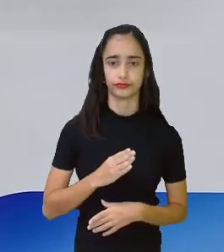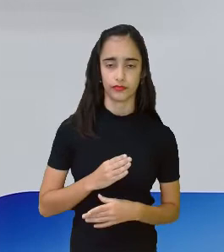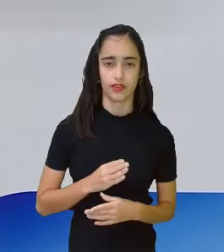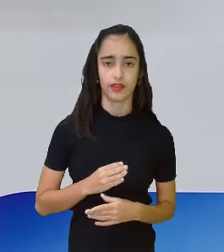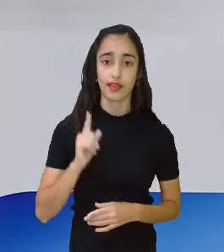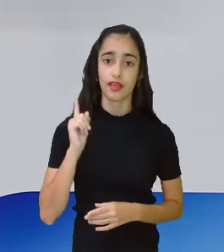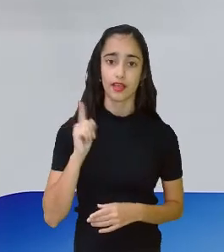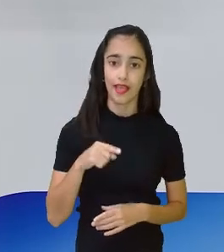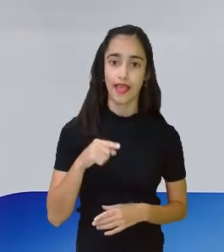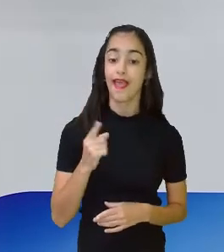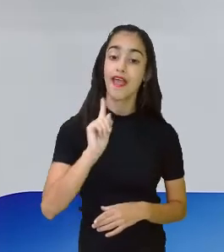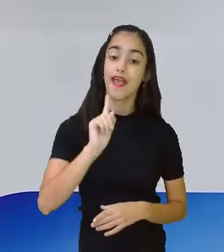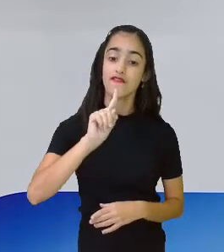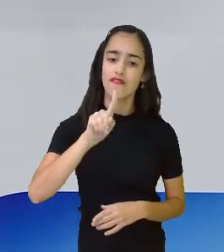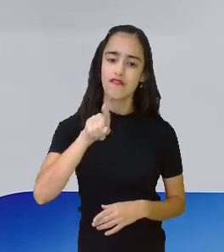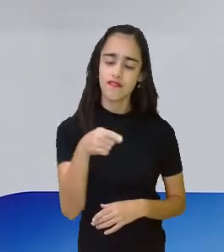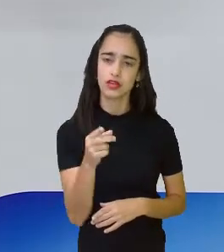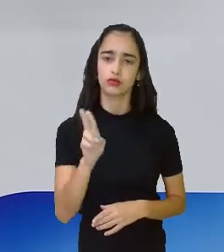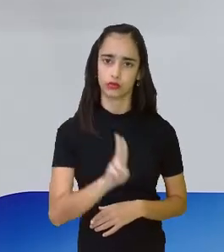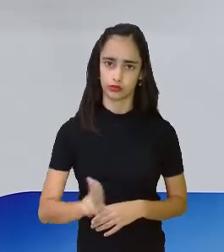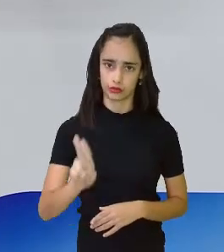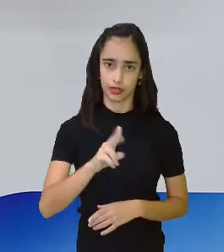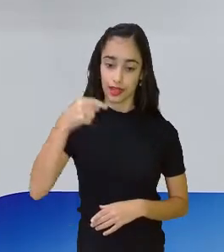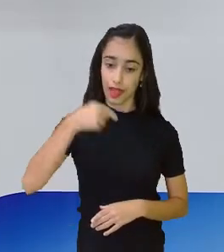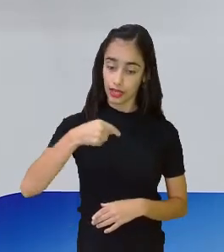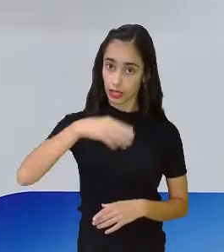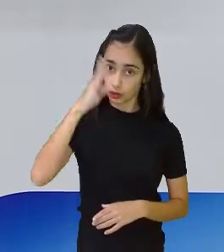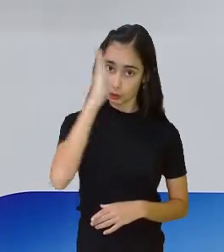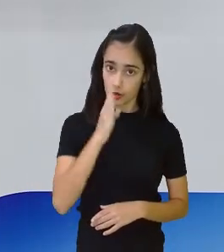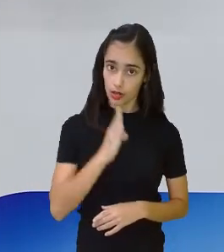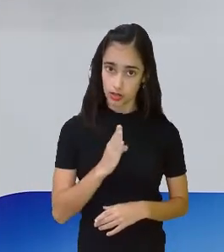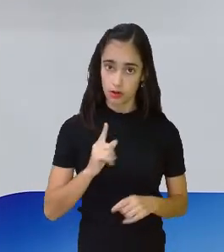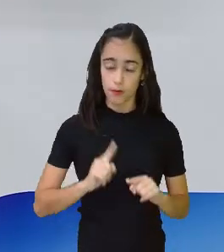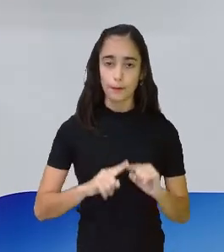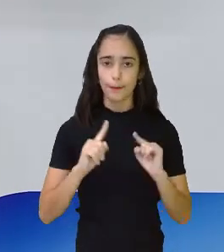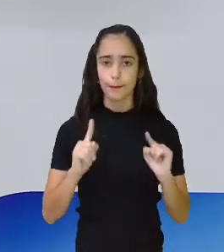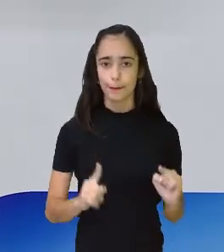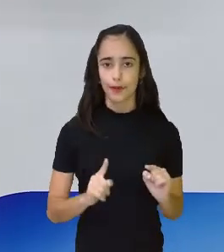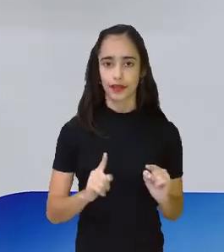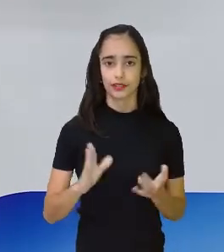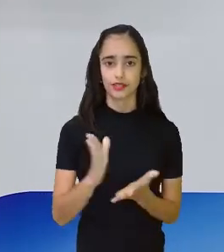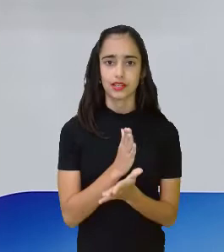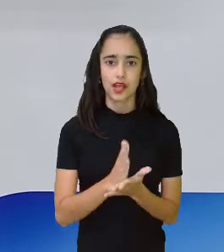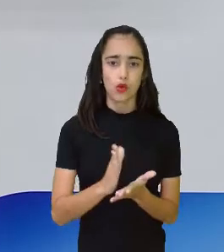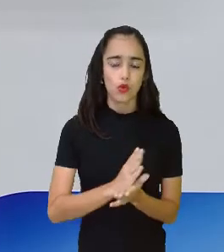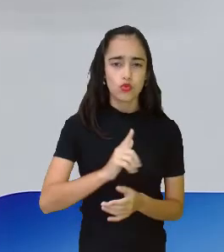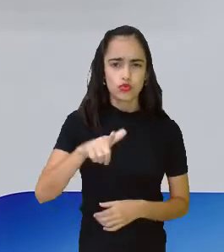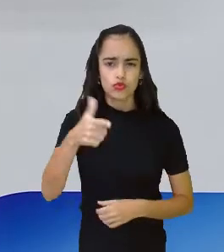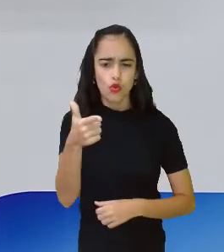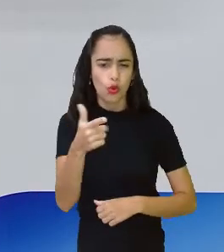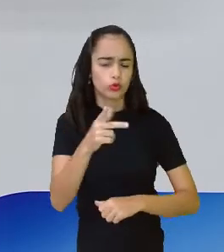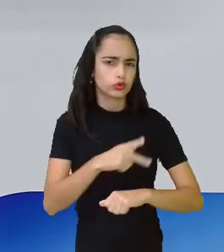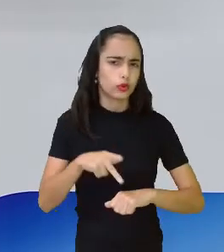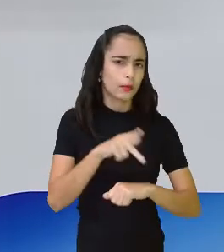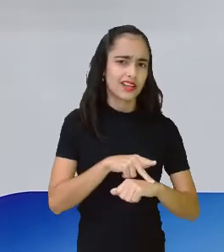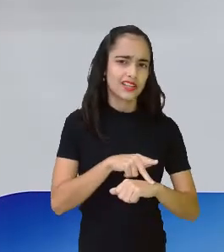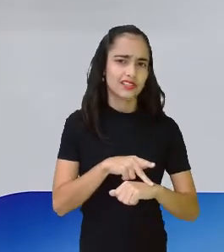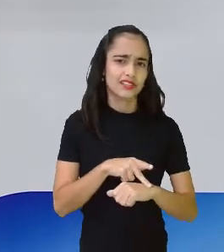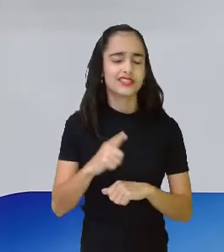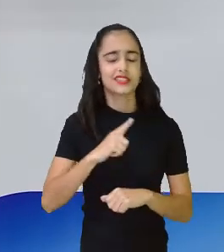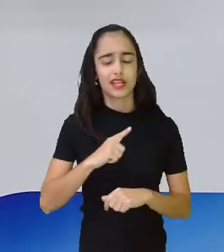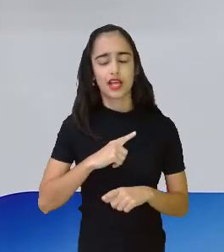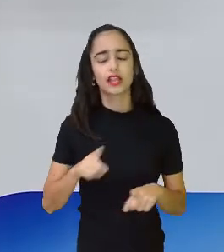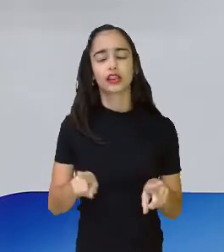é a vírgula no Brasil. Mas existem em outros países o ponto